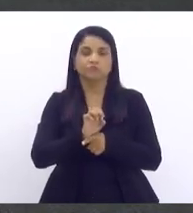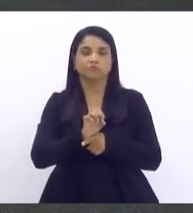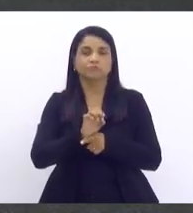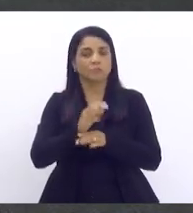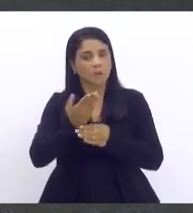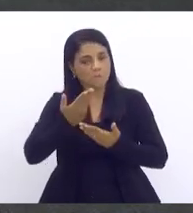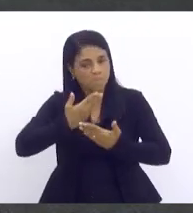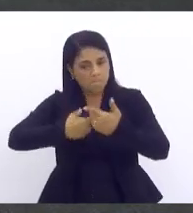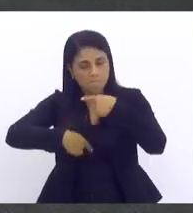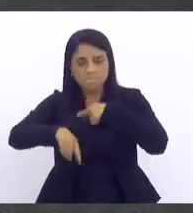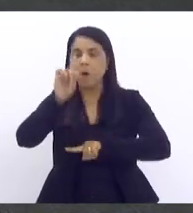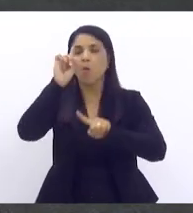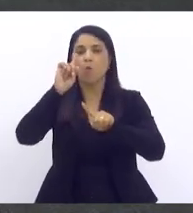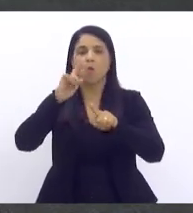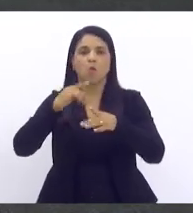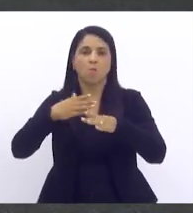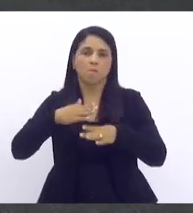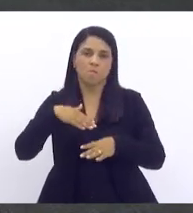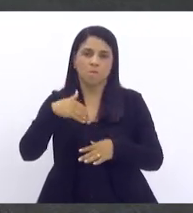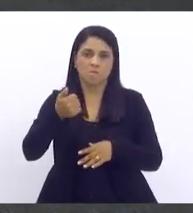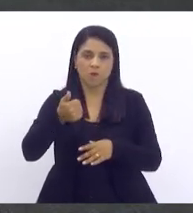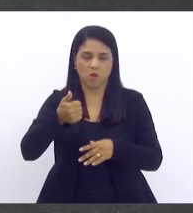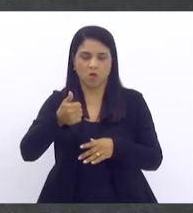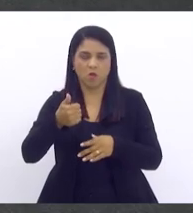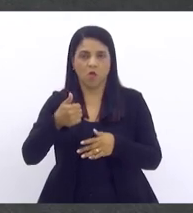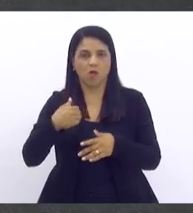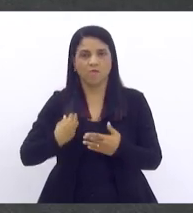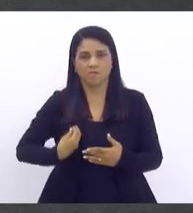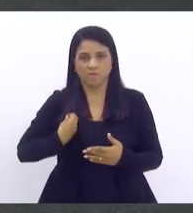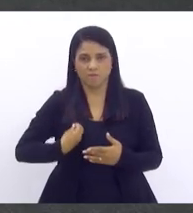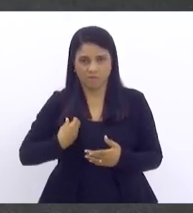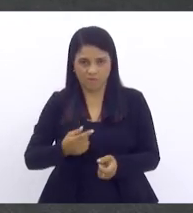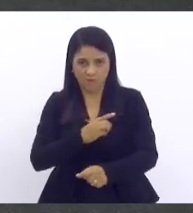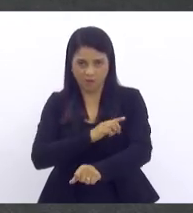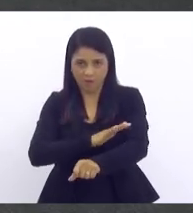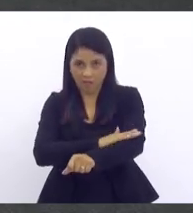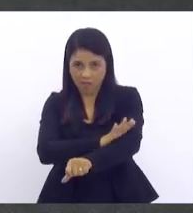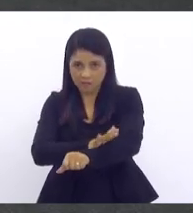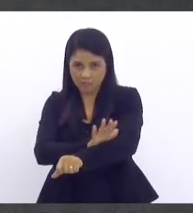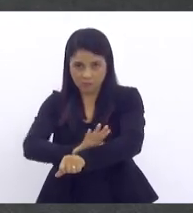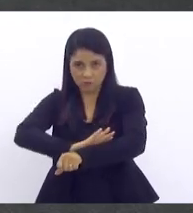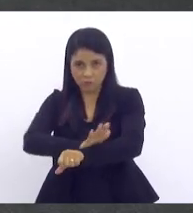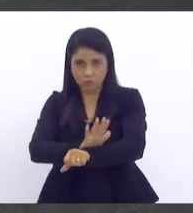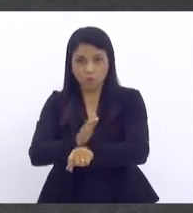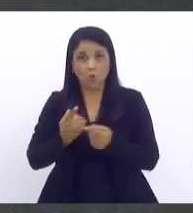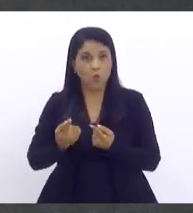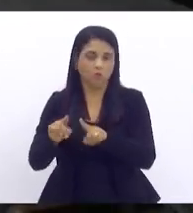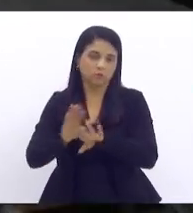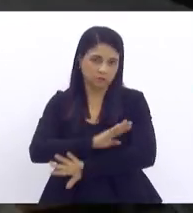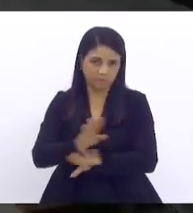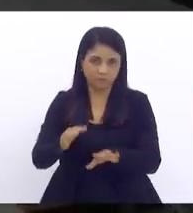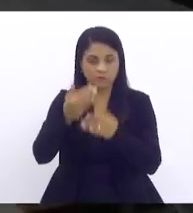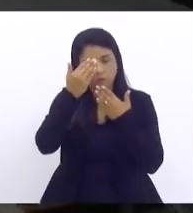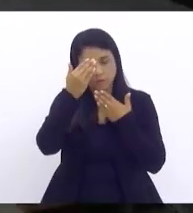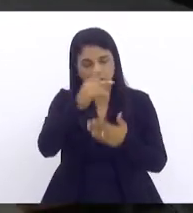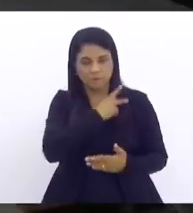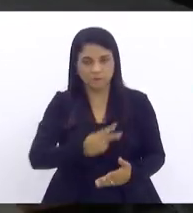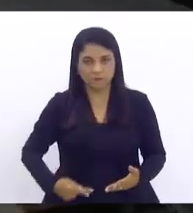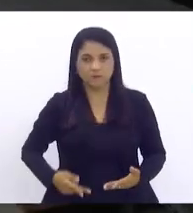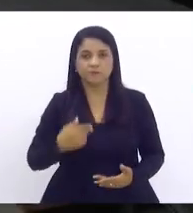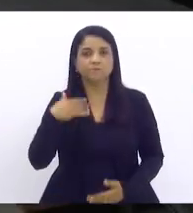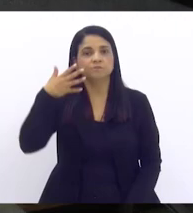especial das violências de cunho religioso contra as religiões de matriz africana. Muito obrigada, presidente. Para declarar,